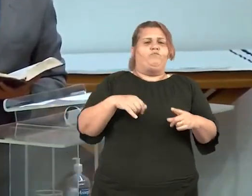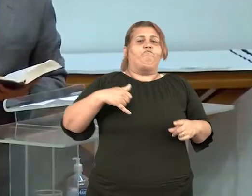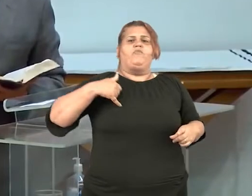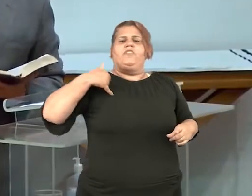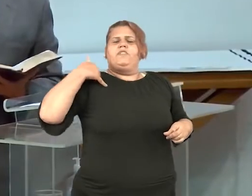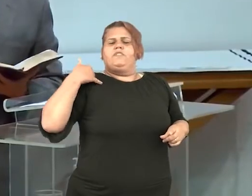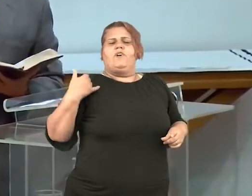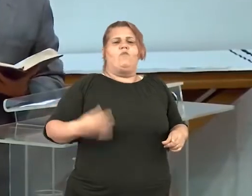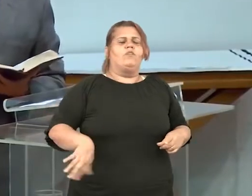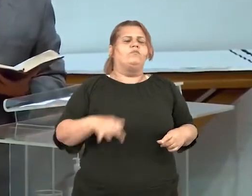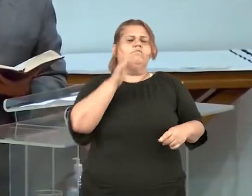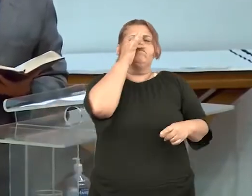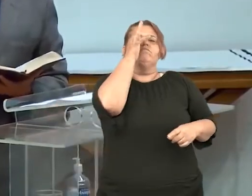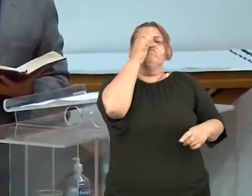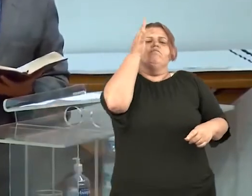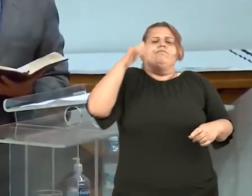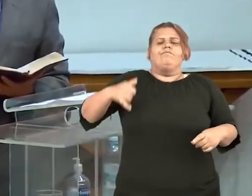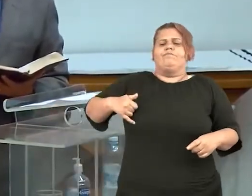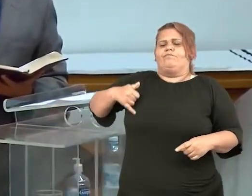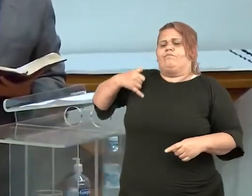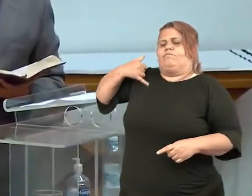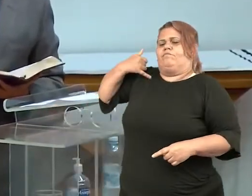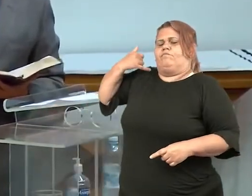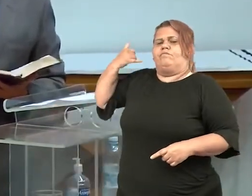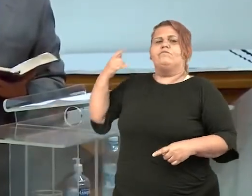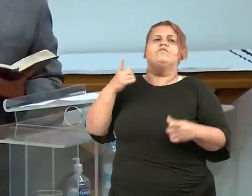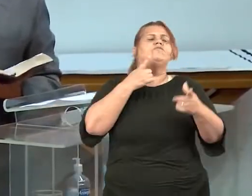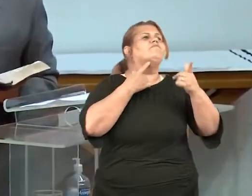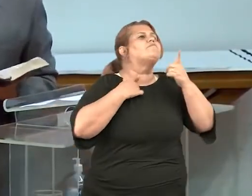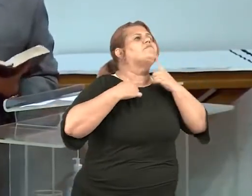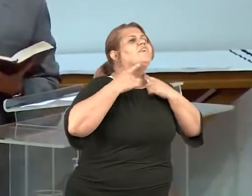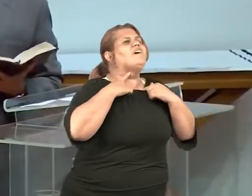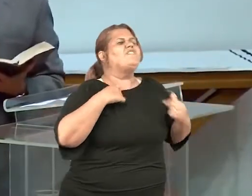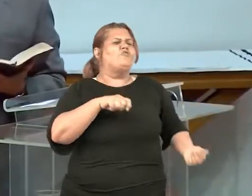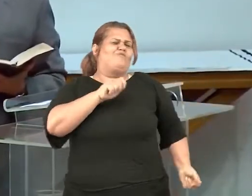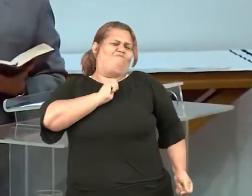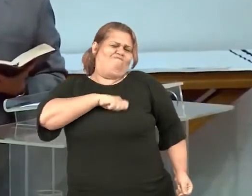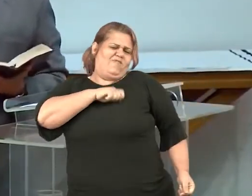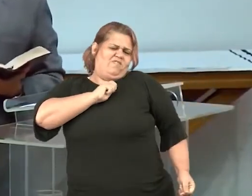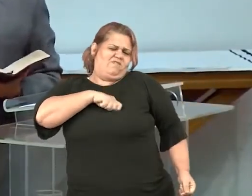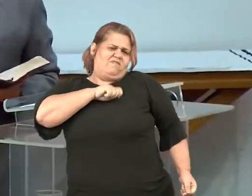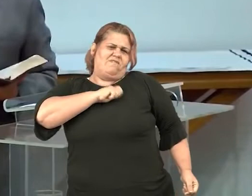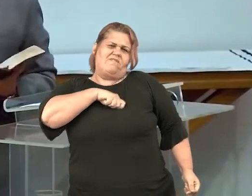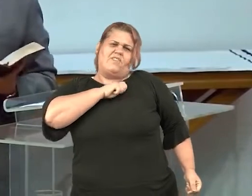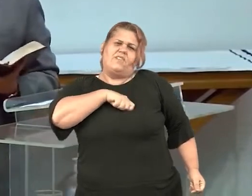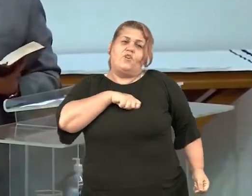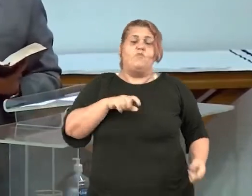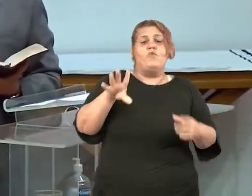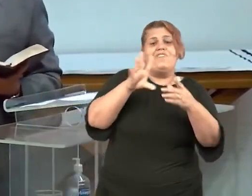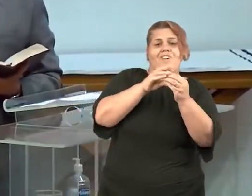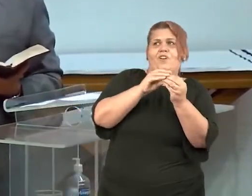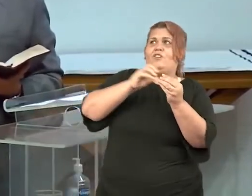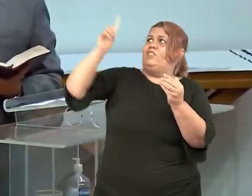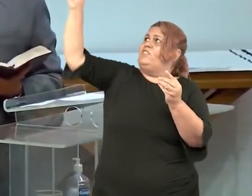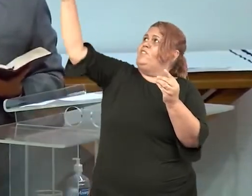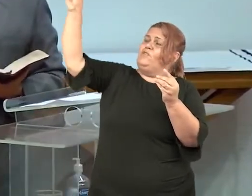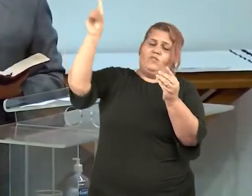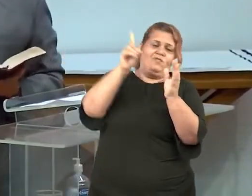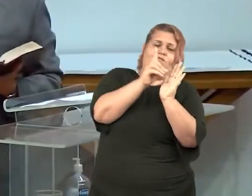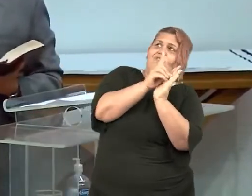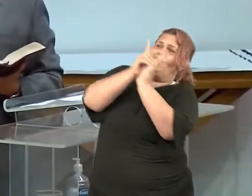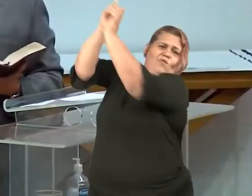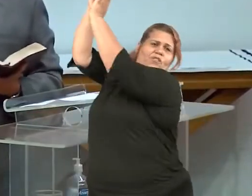pretensão arrogante, e ele chama de jactância maligna, porque exclui Deus,